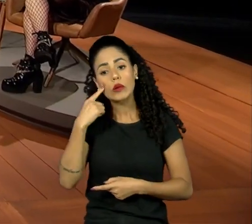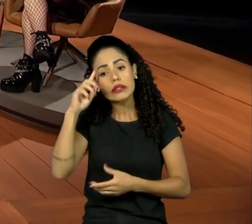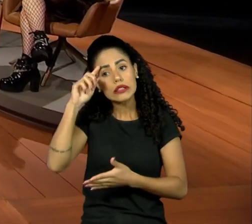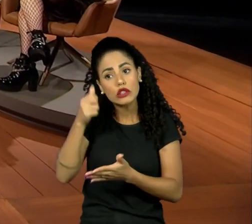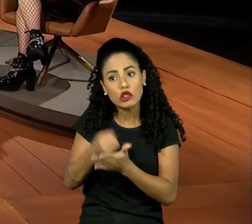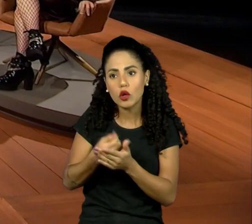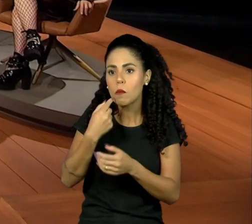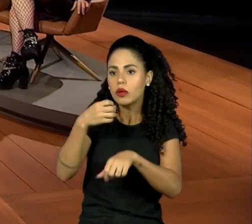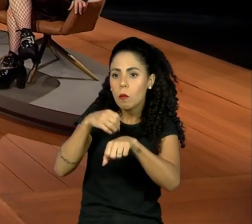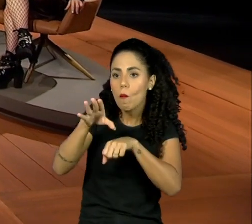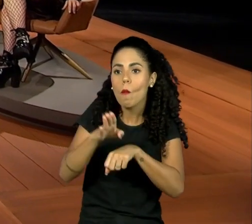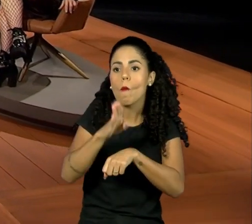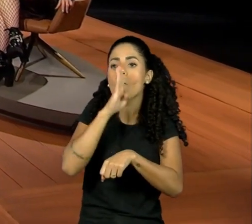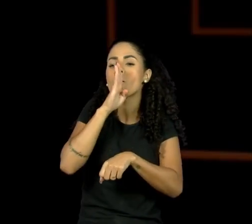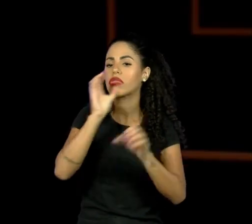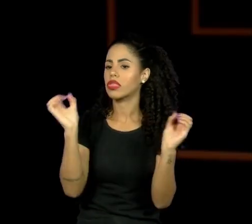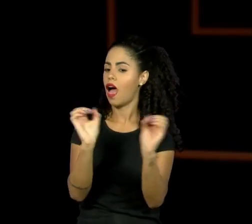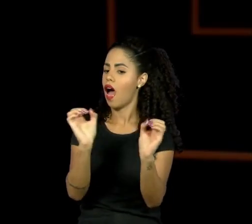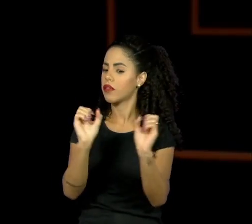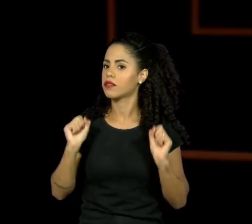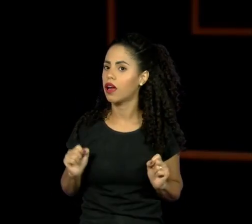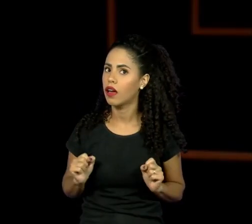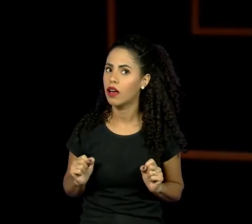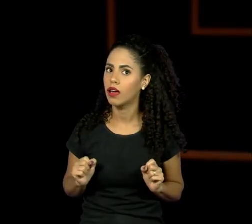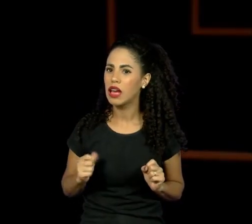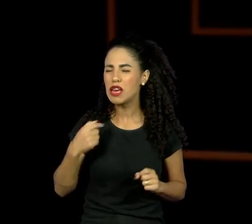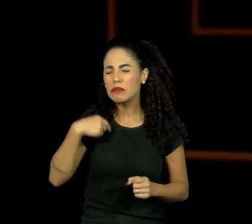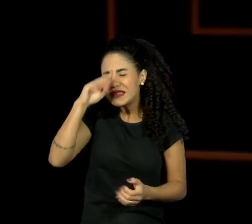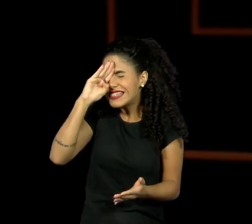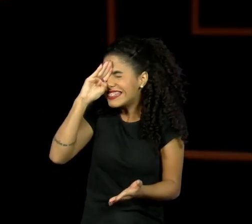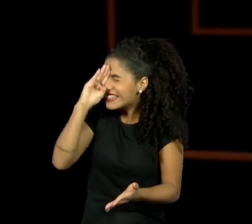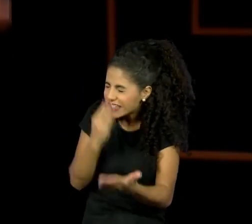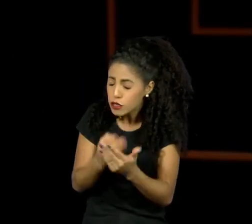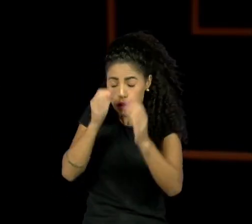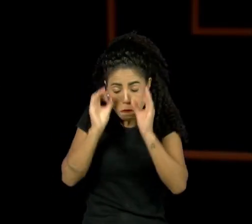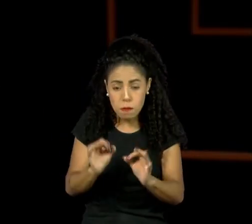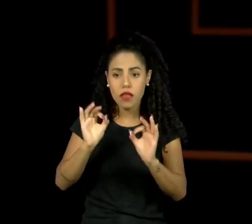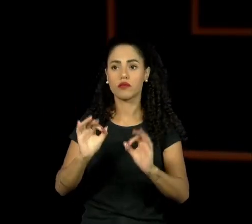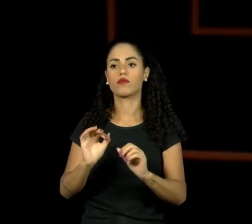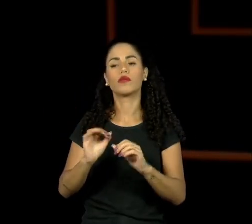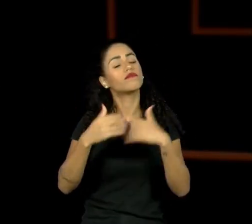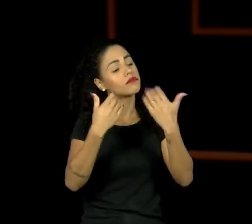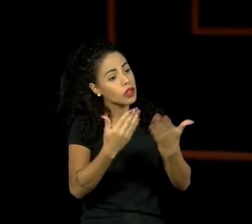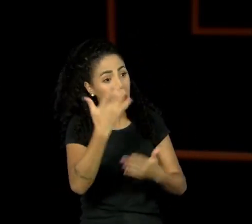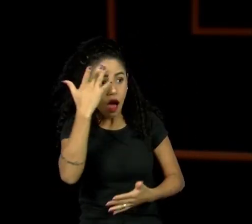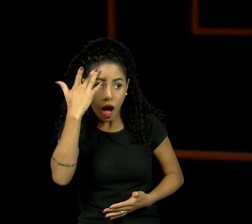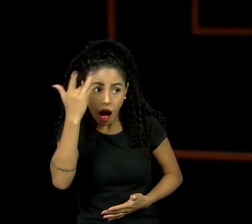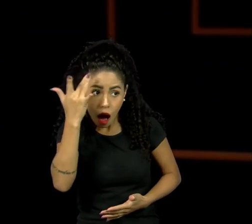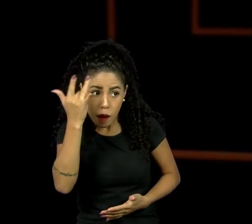dar dica nenhuma. Eu tenho que ter certeza. Ele falou o seguinte, amanhã